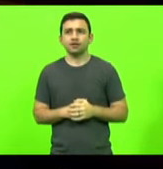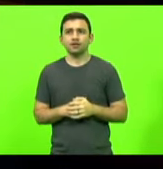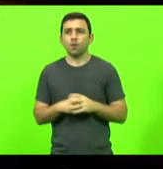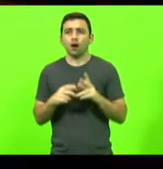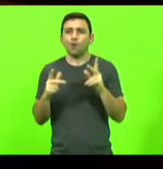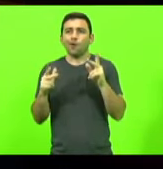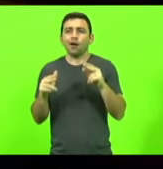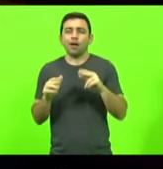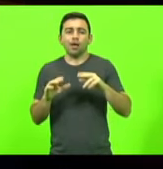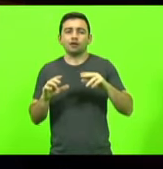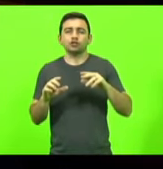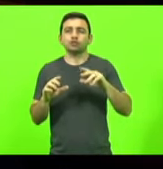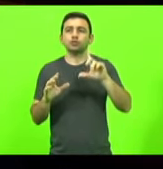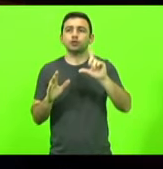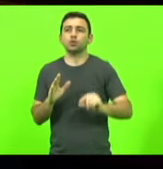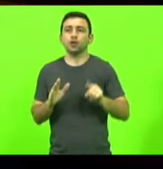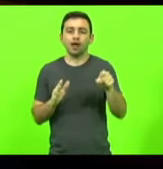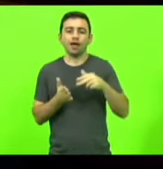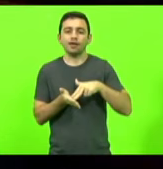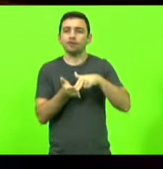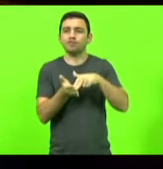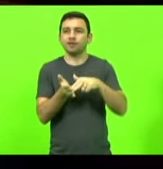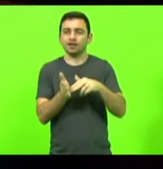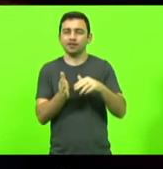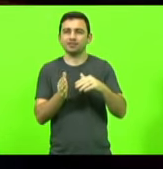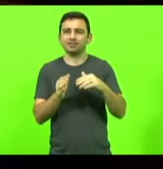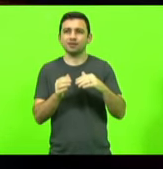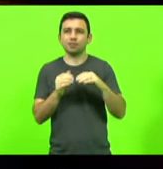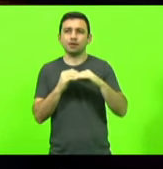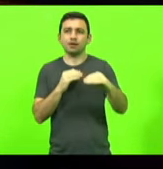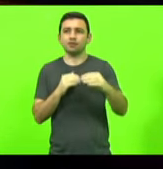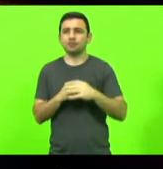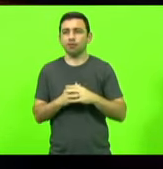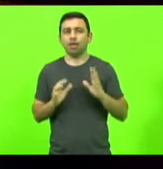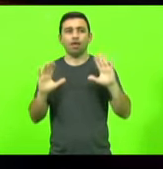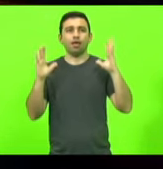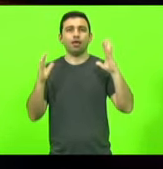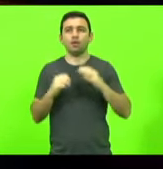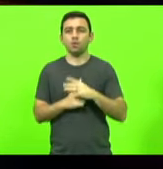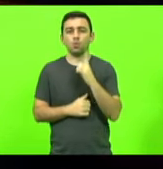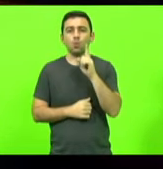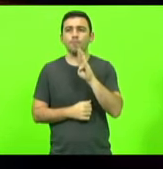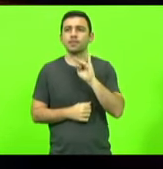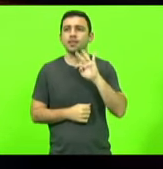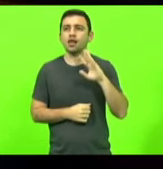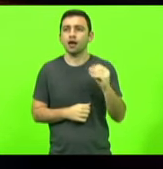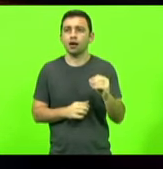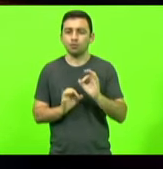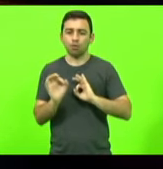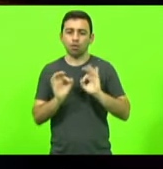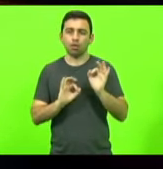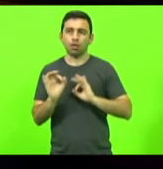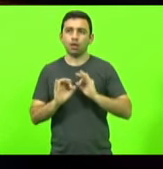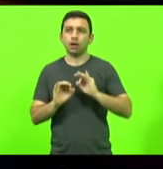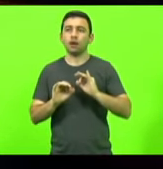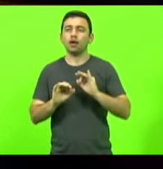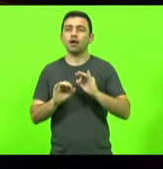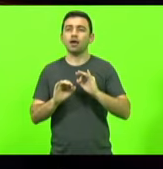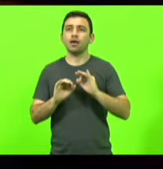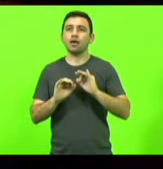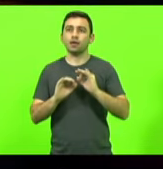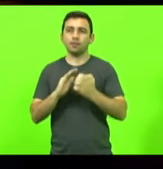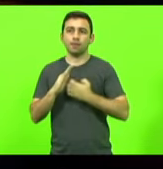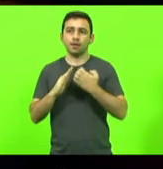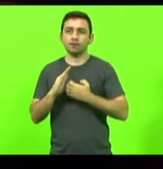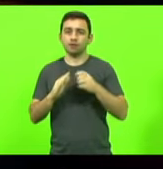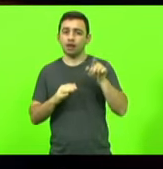em Navegantes que nós vamos comemorar. Não é com 1 bilhão de reajuste para a empresa do contorno viário que a